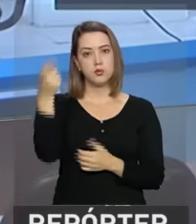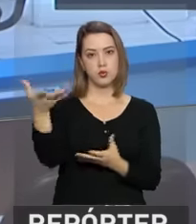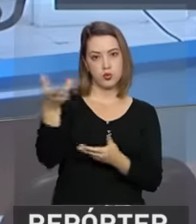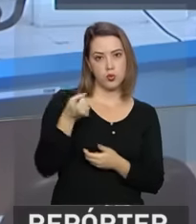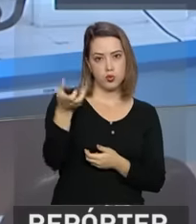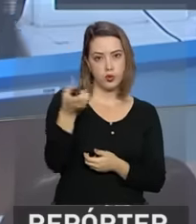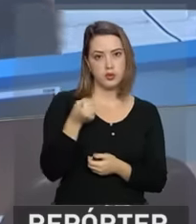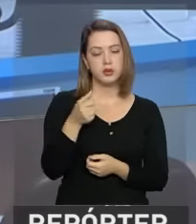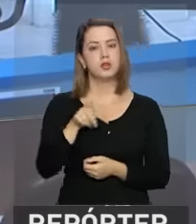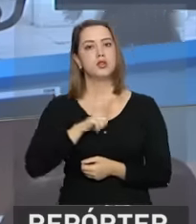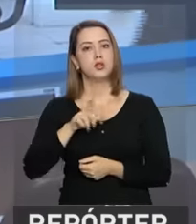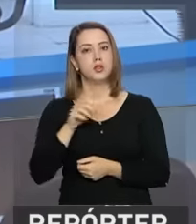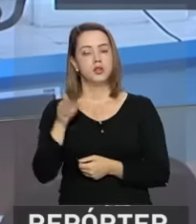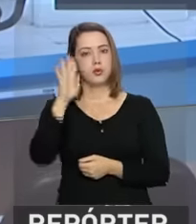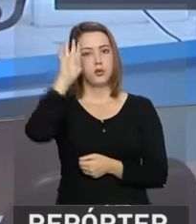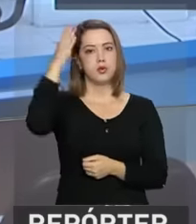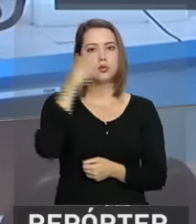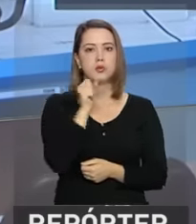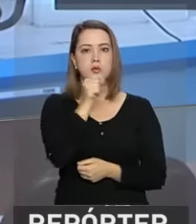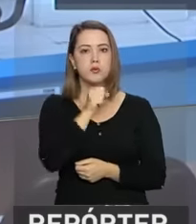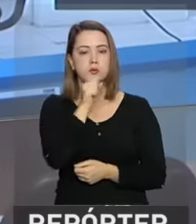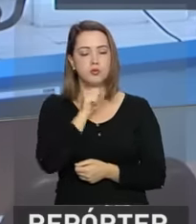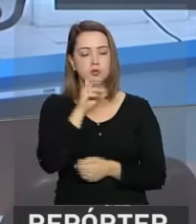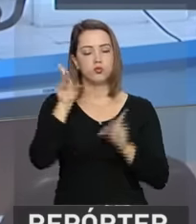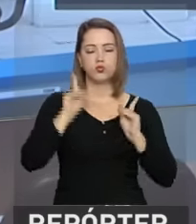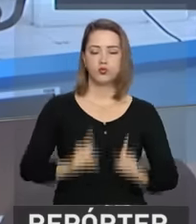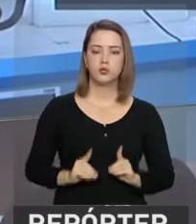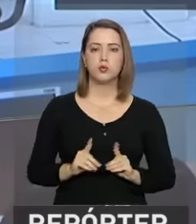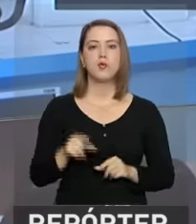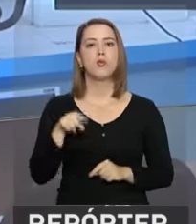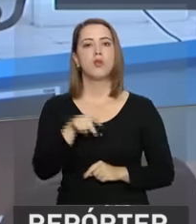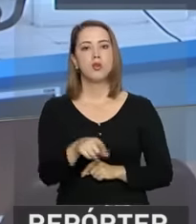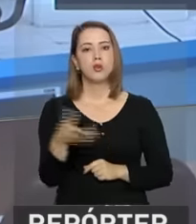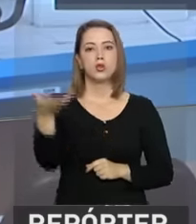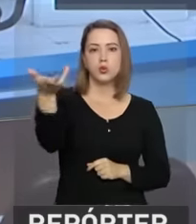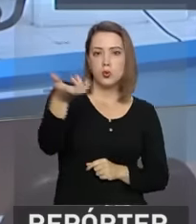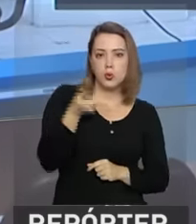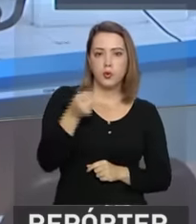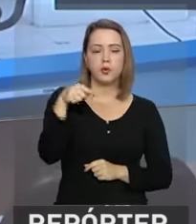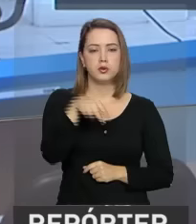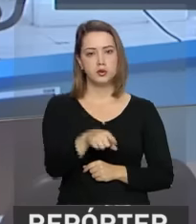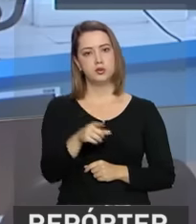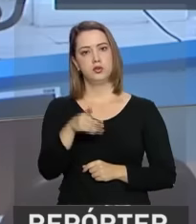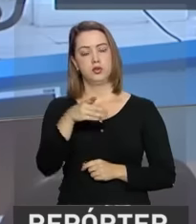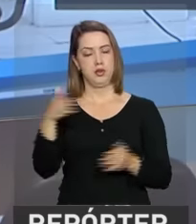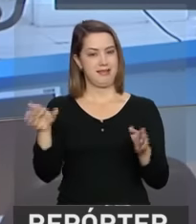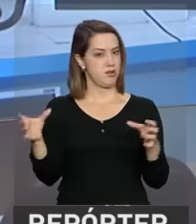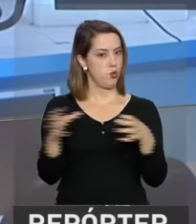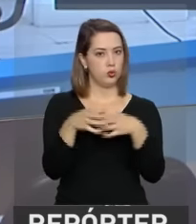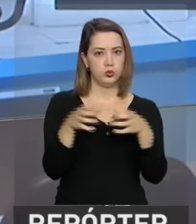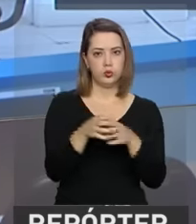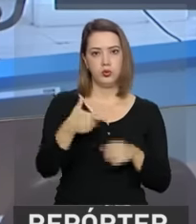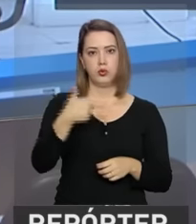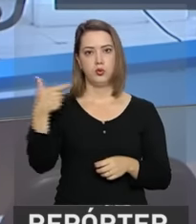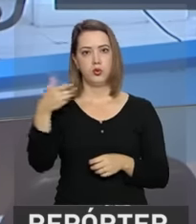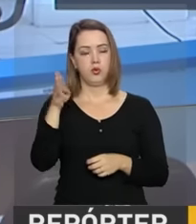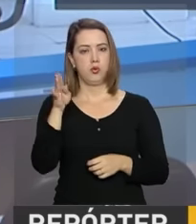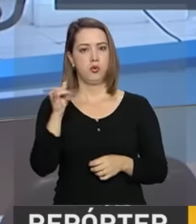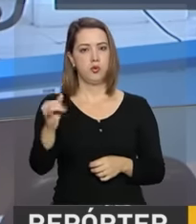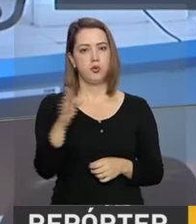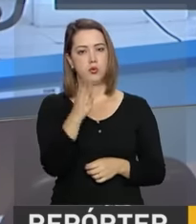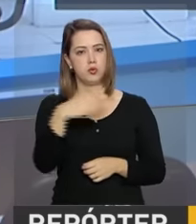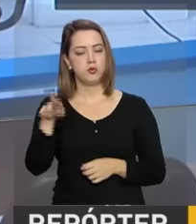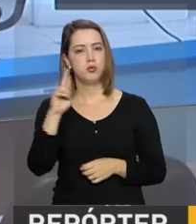Tem prioridade em receber idosos e pessoas com deficiência. As restituições deste lote somam mais de 2 bilhões e meio de